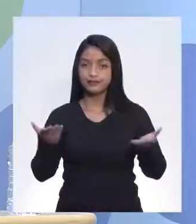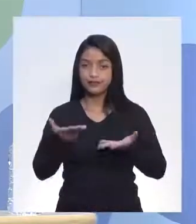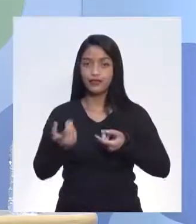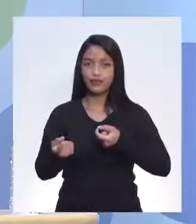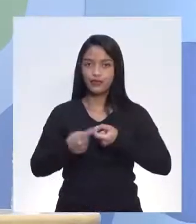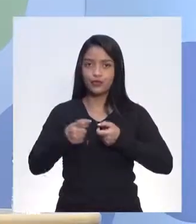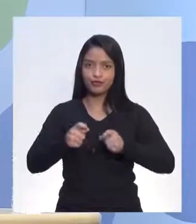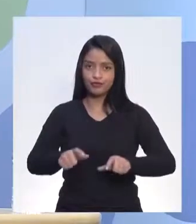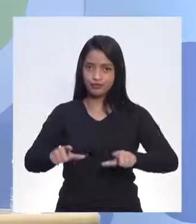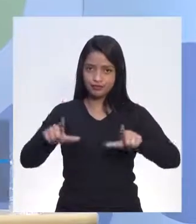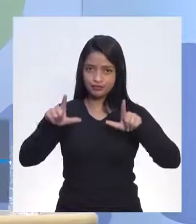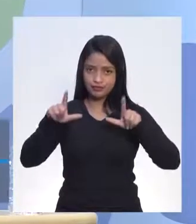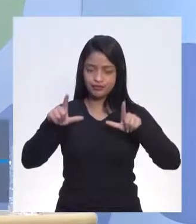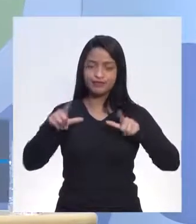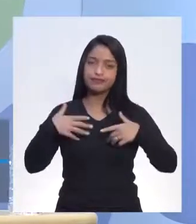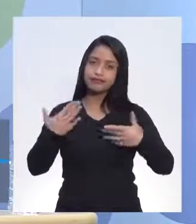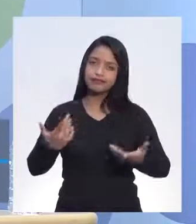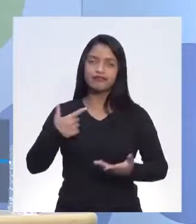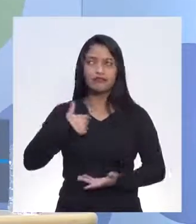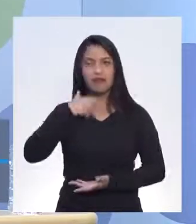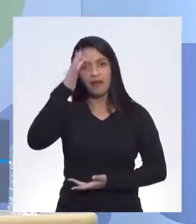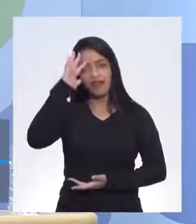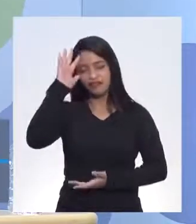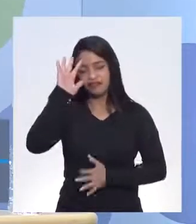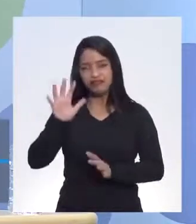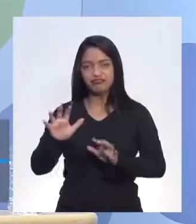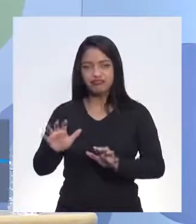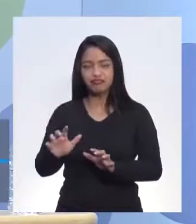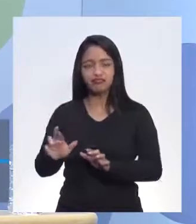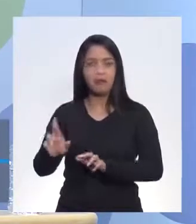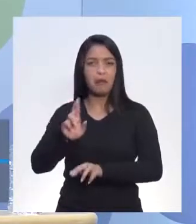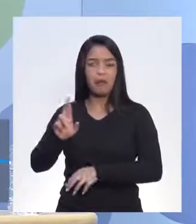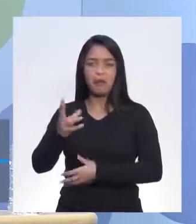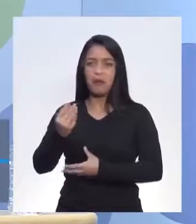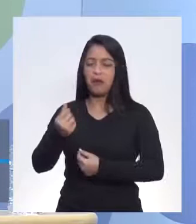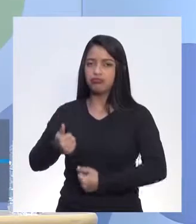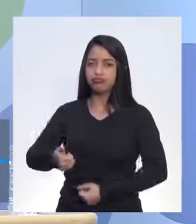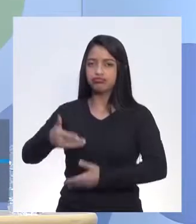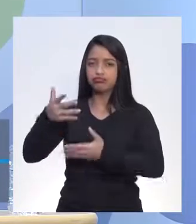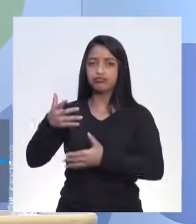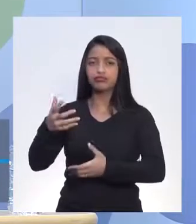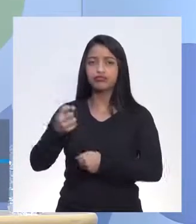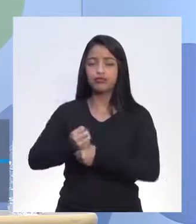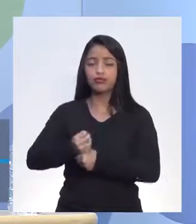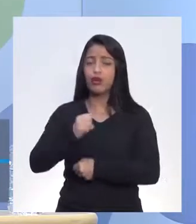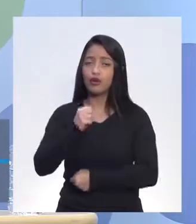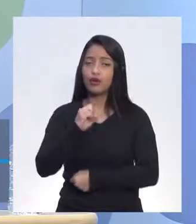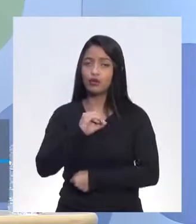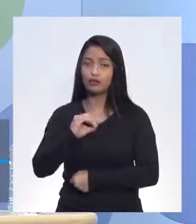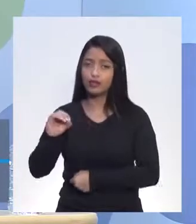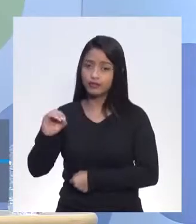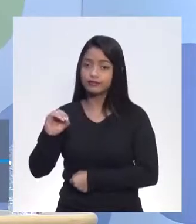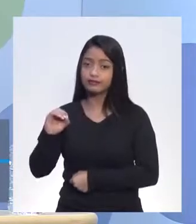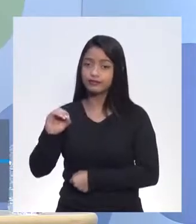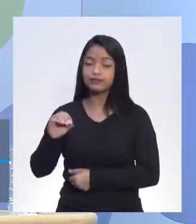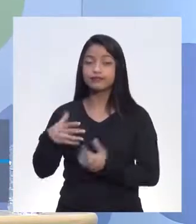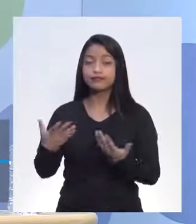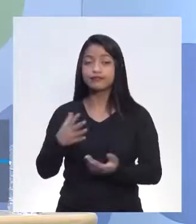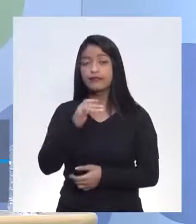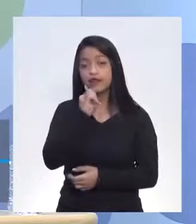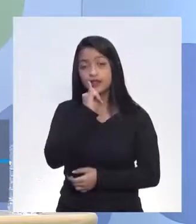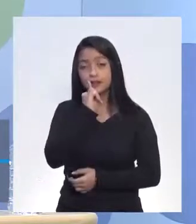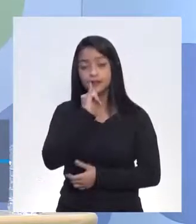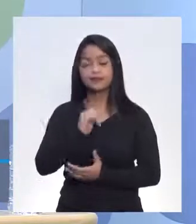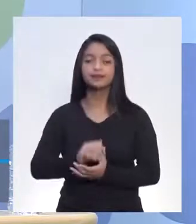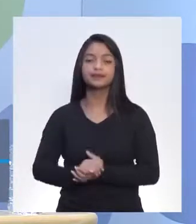Retornamos aqui. Como imaginei, né, muitas respostas, como 800, né, Osmar? Então, por exemplo, eu